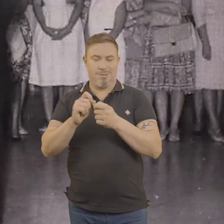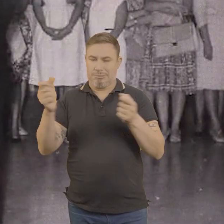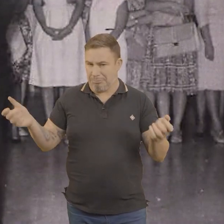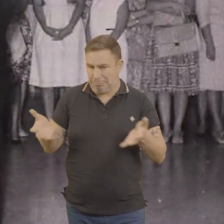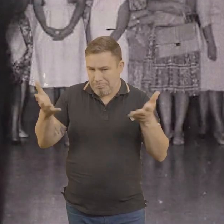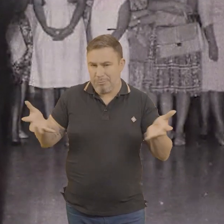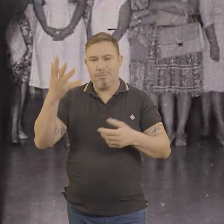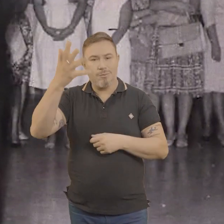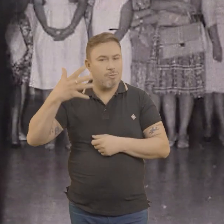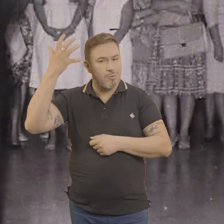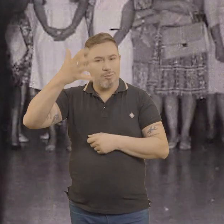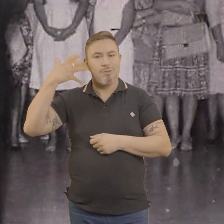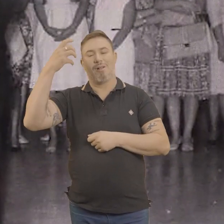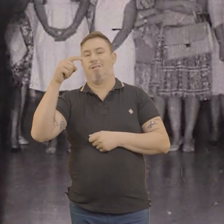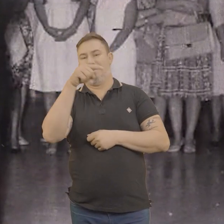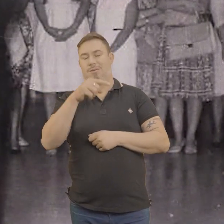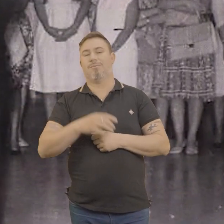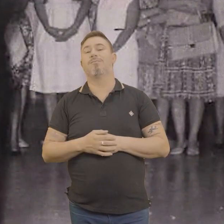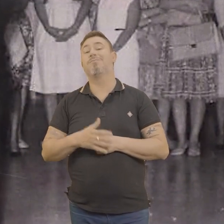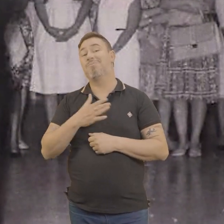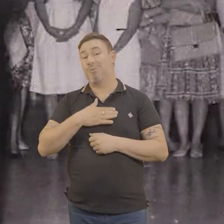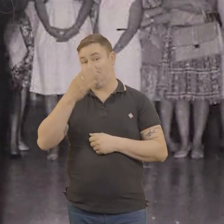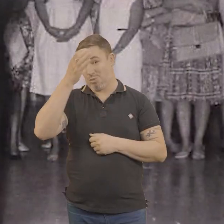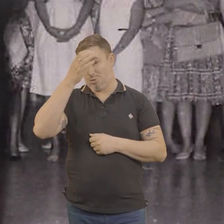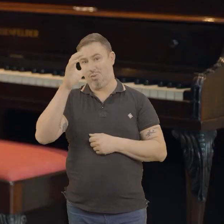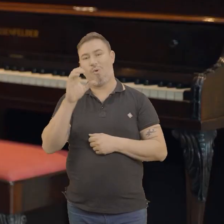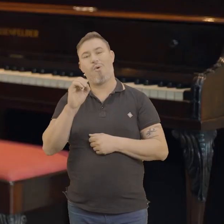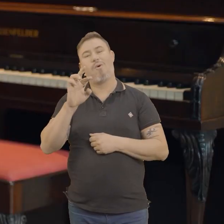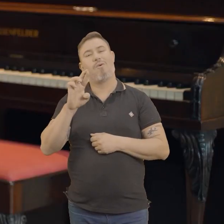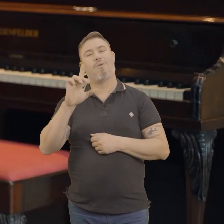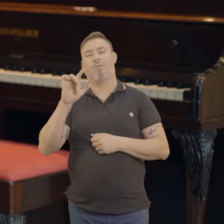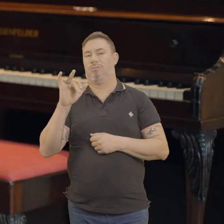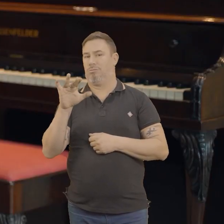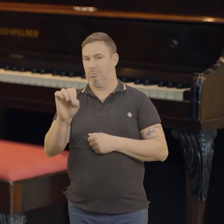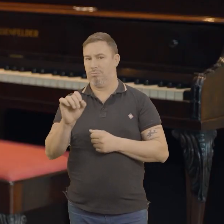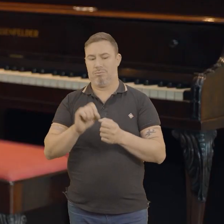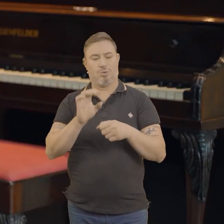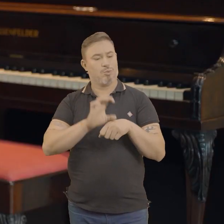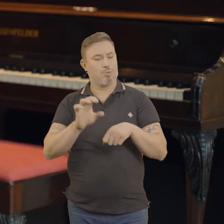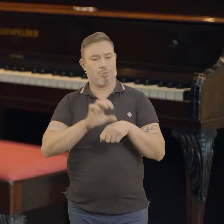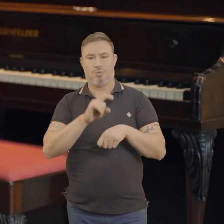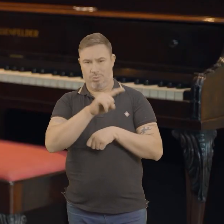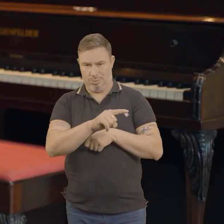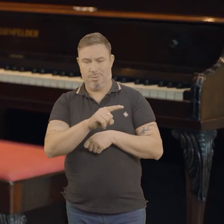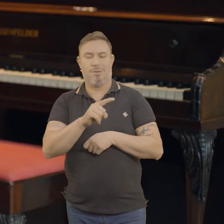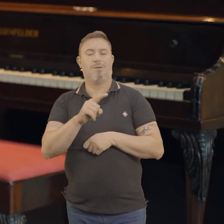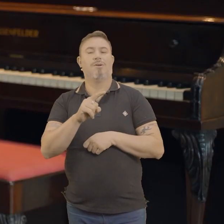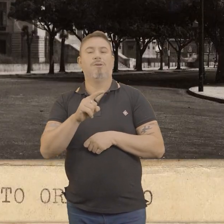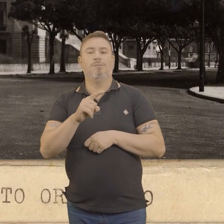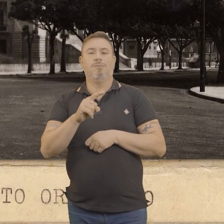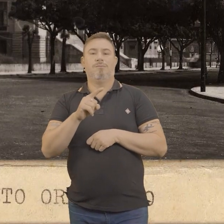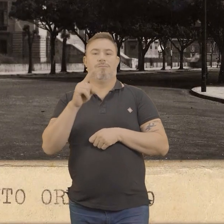no conservatório. O meu tio Orlando fez um curso de canto orfeônico no